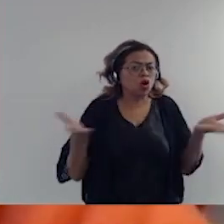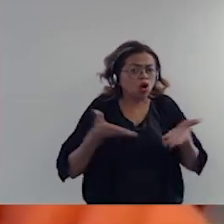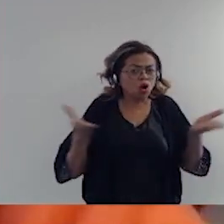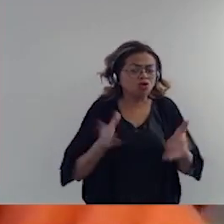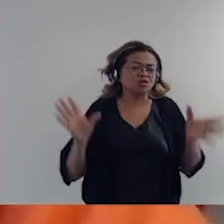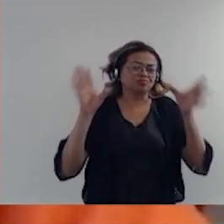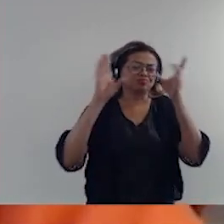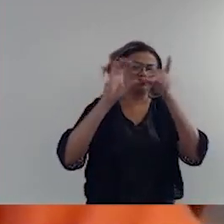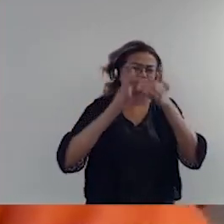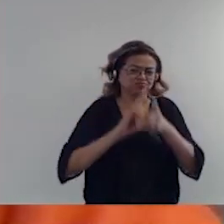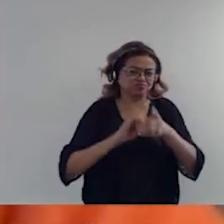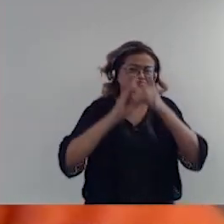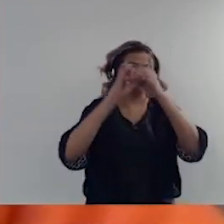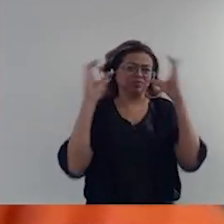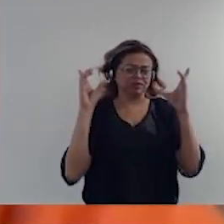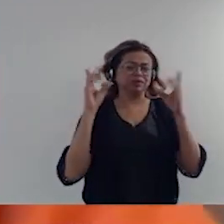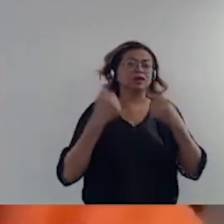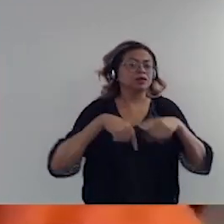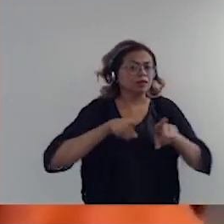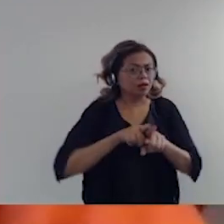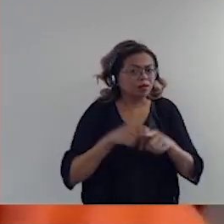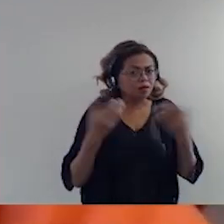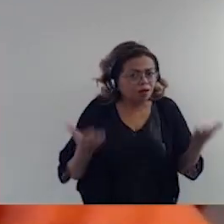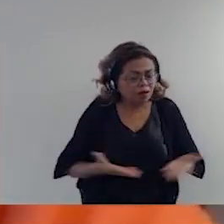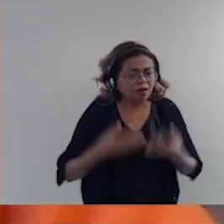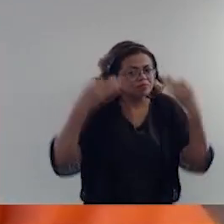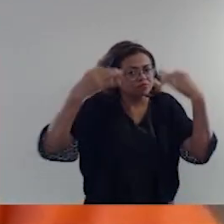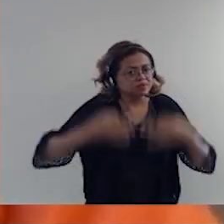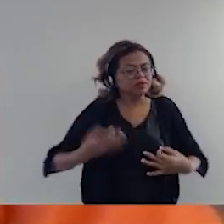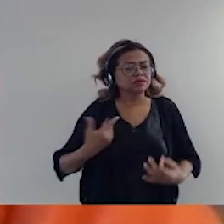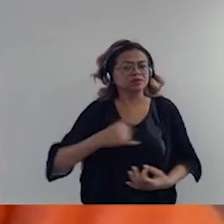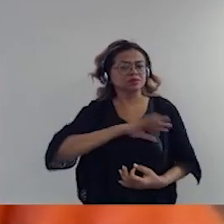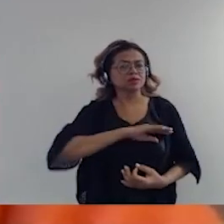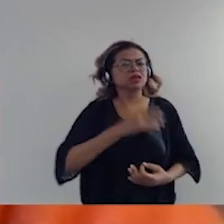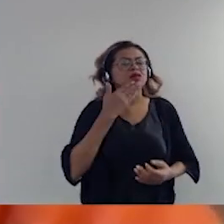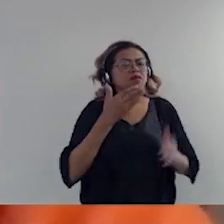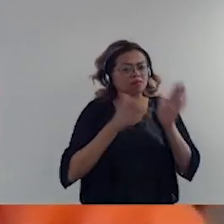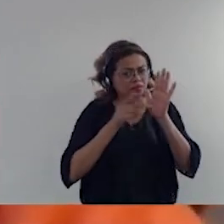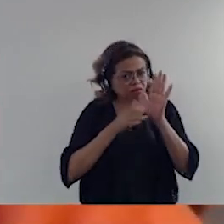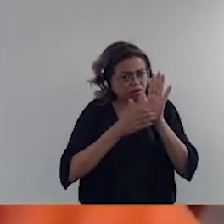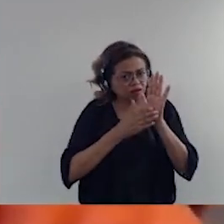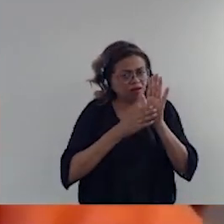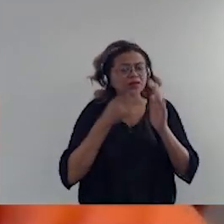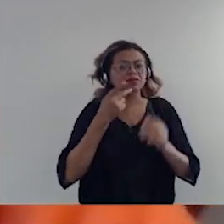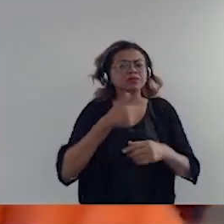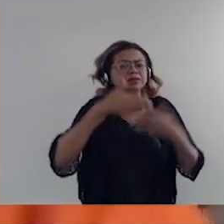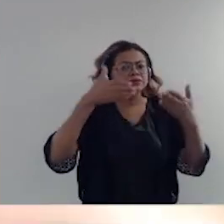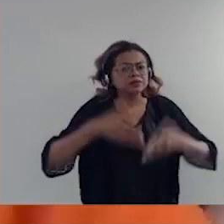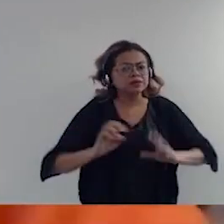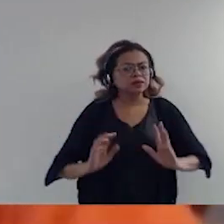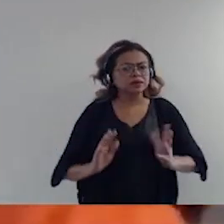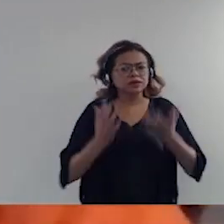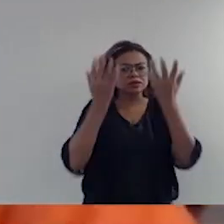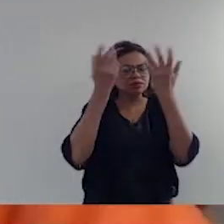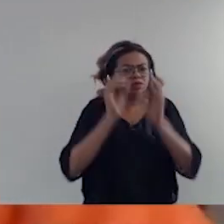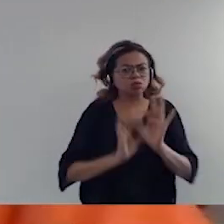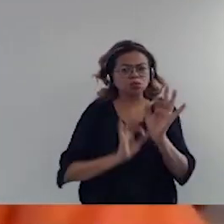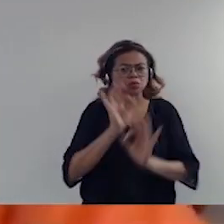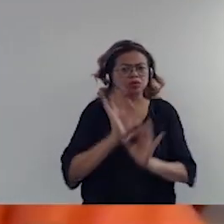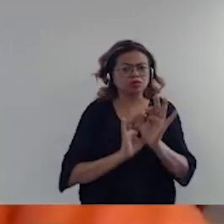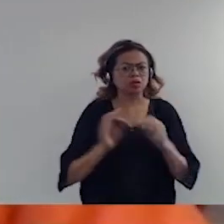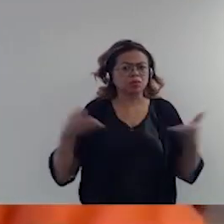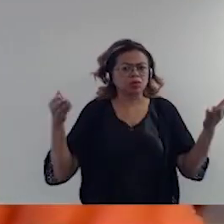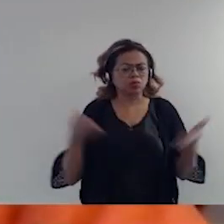Então, eu acho que é digno da gente ressaltar e enfatizar esse planejamento do